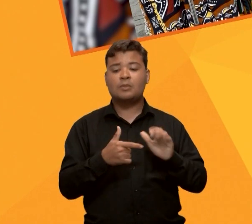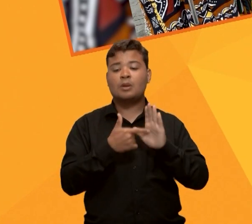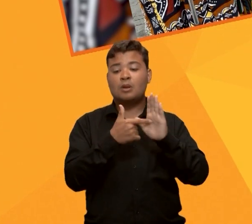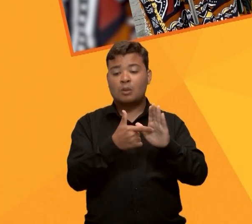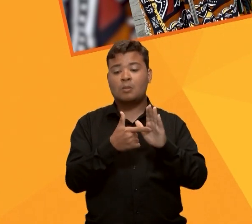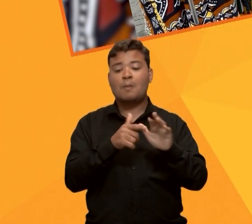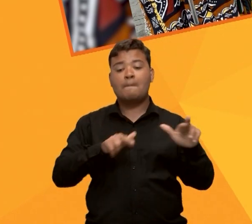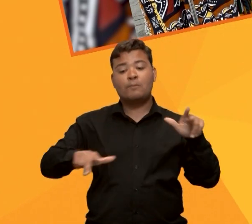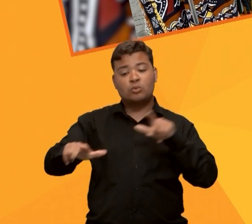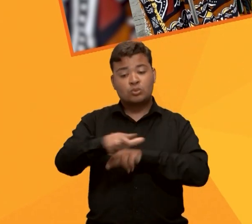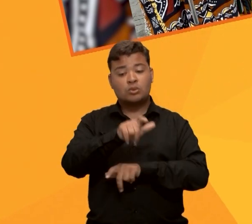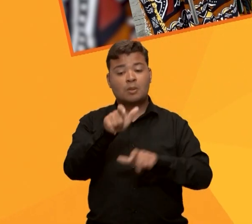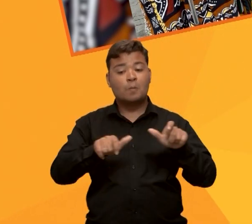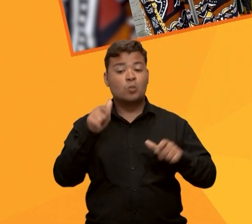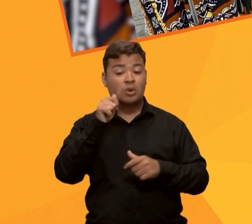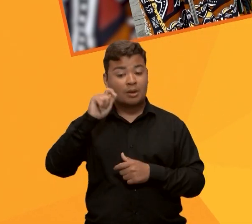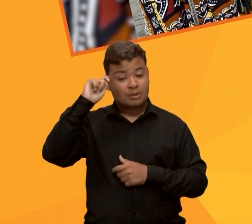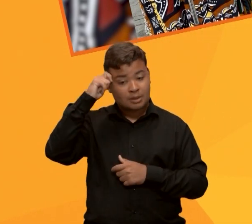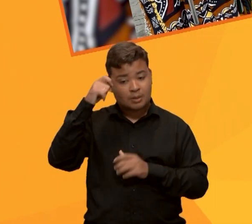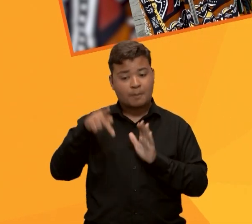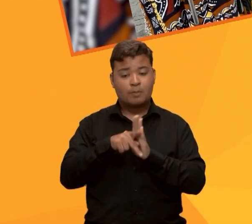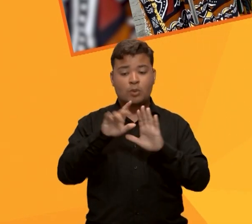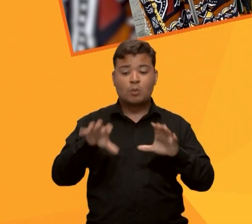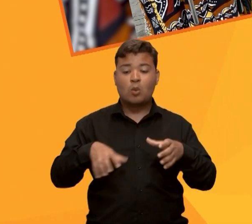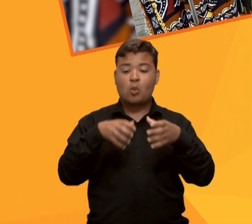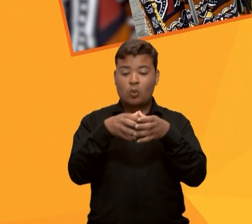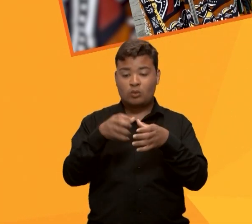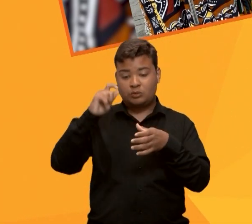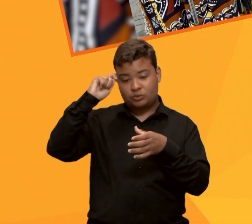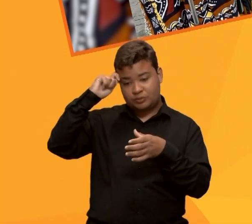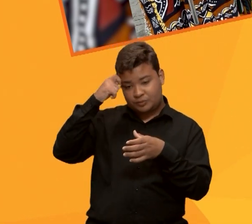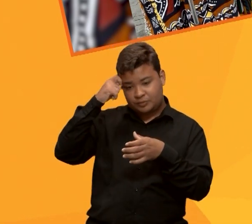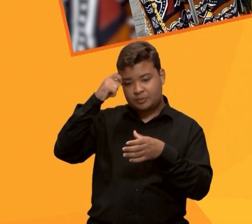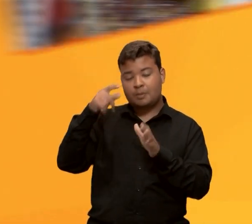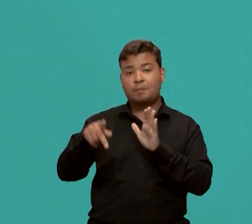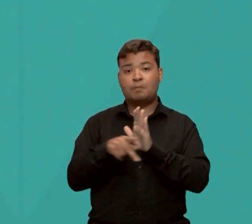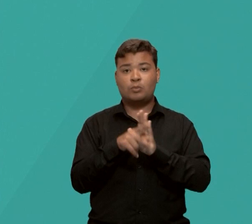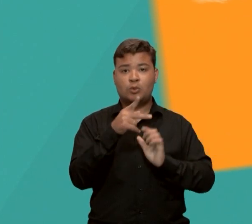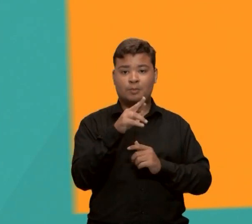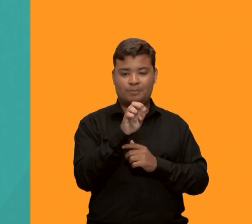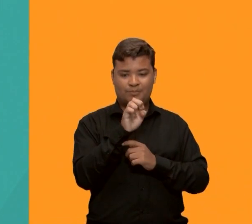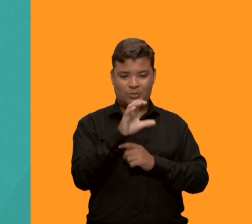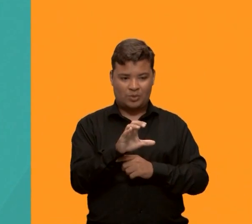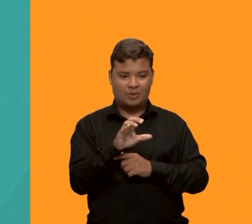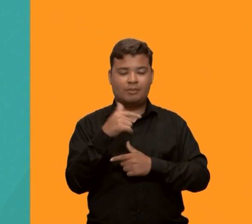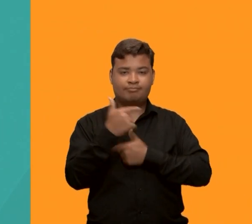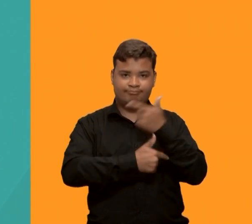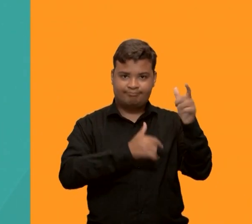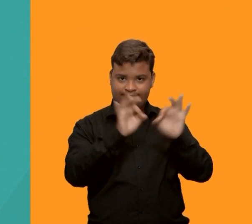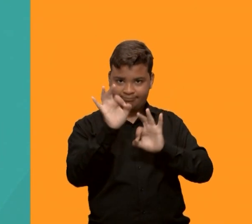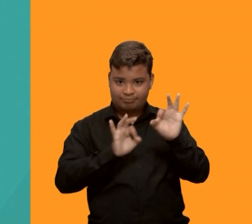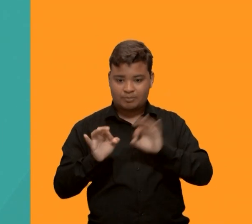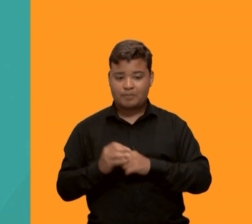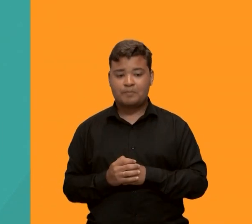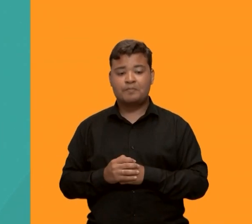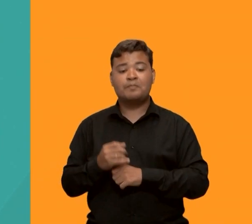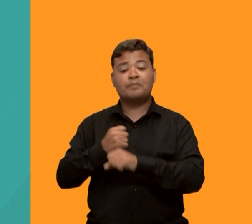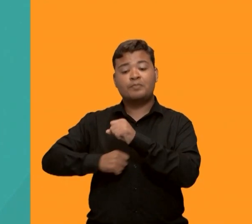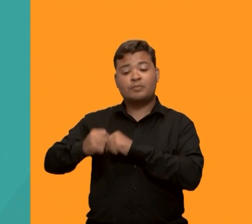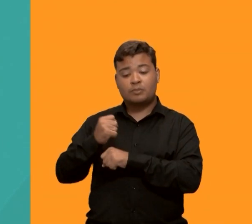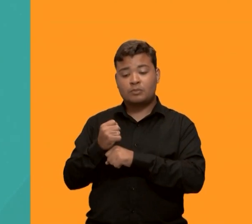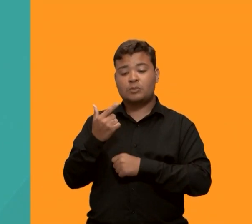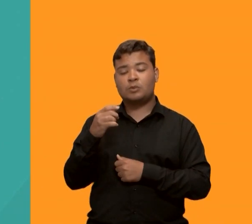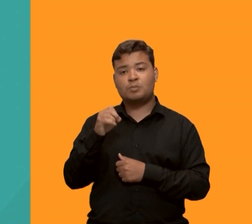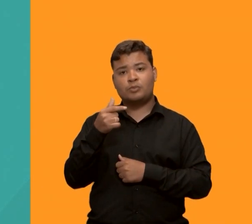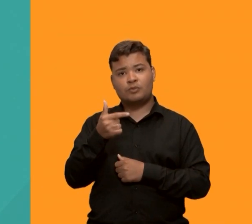da Coletiva Preta, contemplada pelo edital da Pró-Reitoria de Extensão e Cultura. Desde julho de 2022, a feira é realizada uma